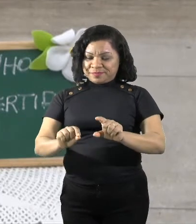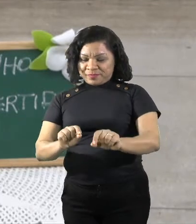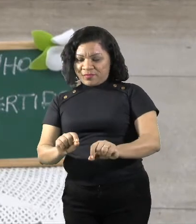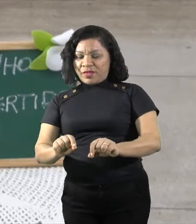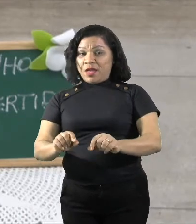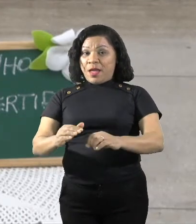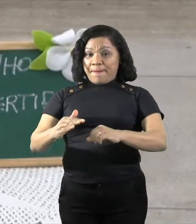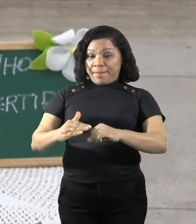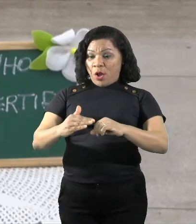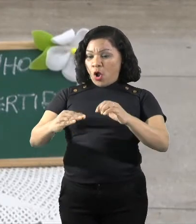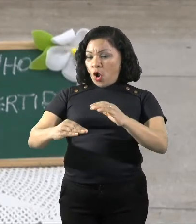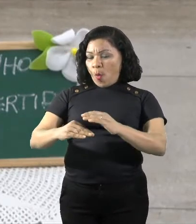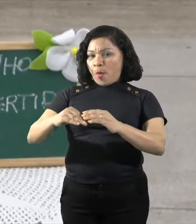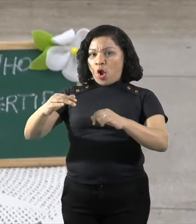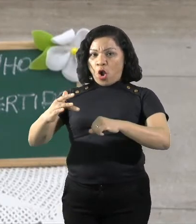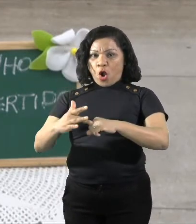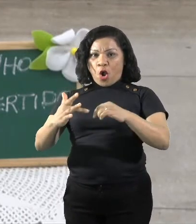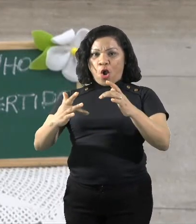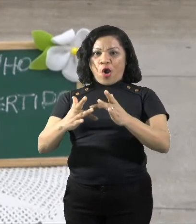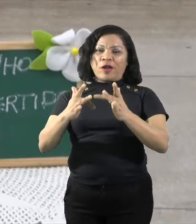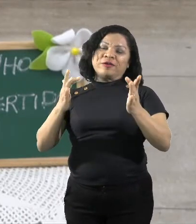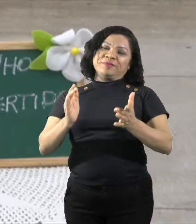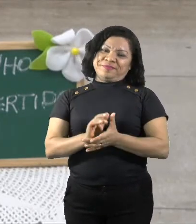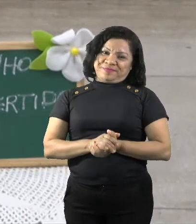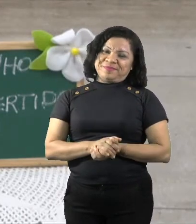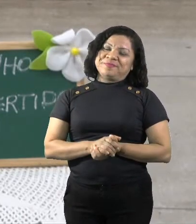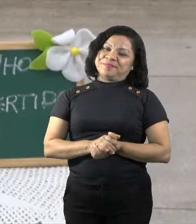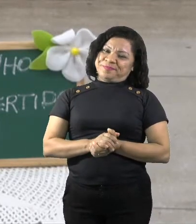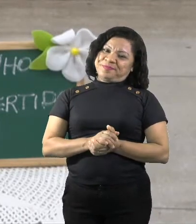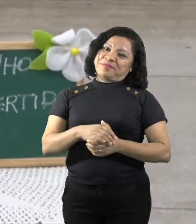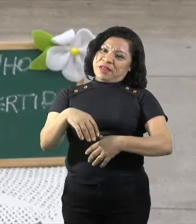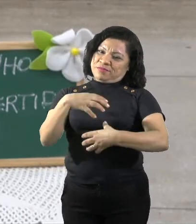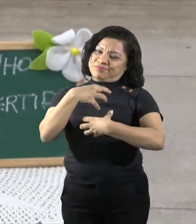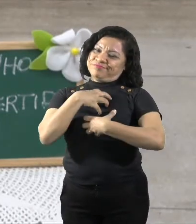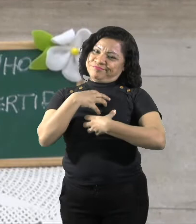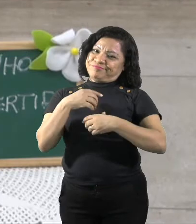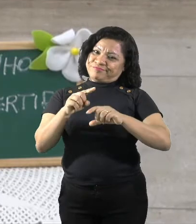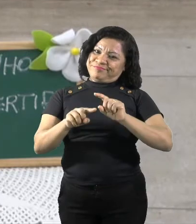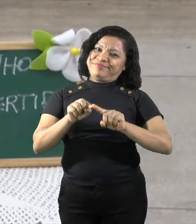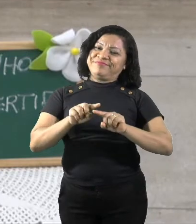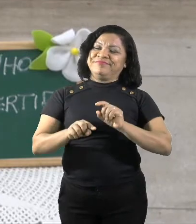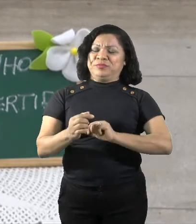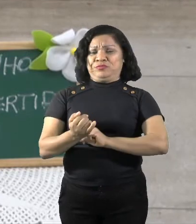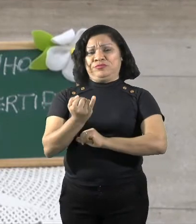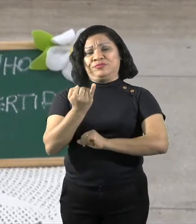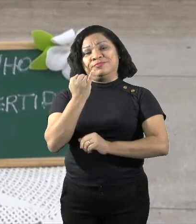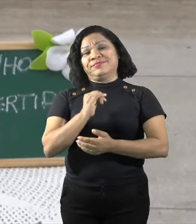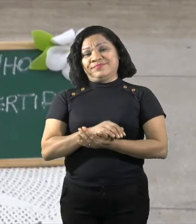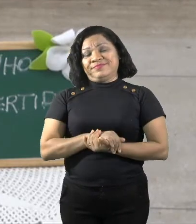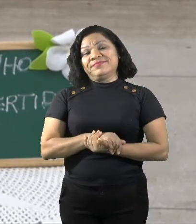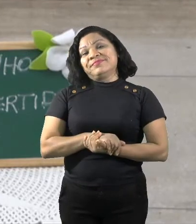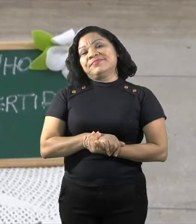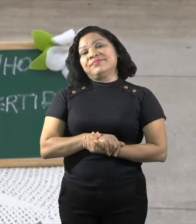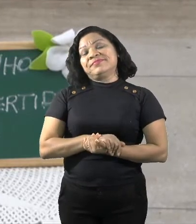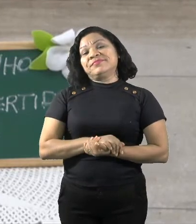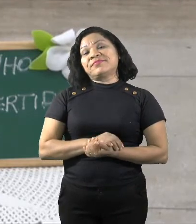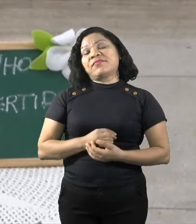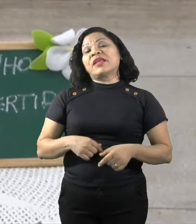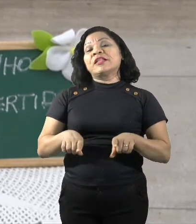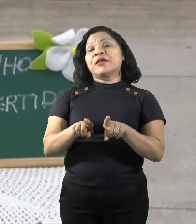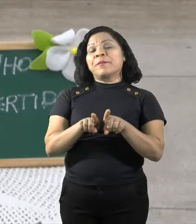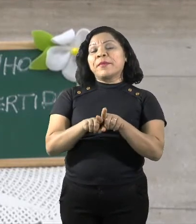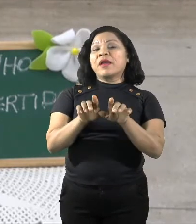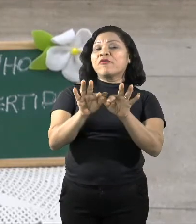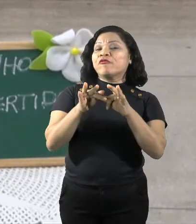sinta os objetos. É importante também que você, família, convide o seu bebê